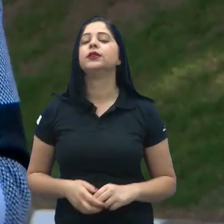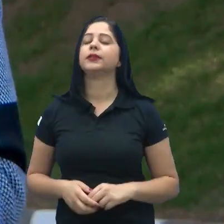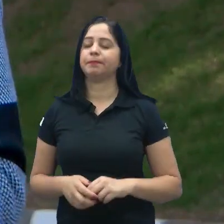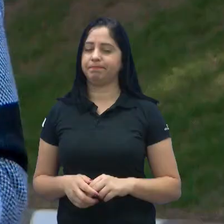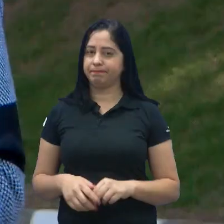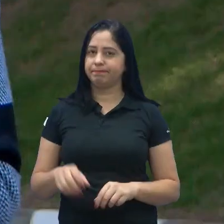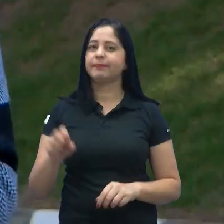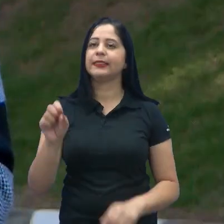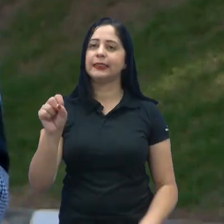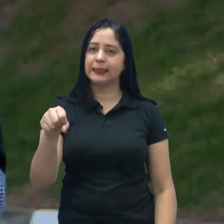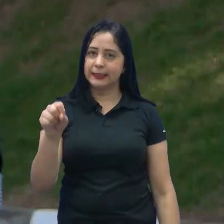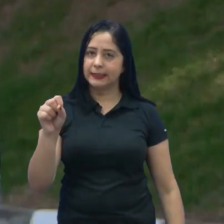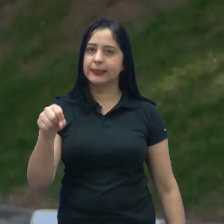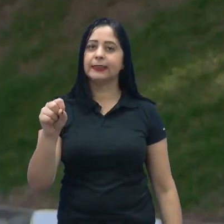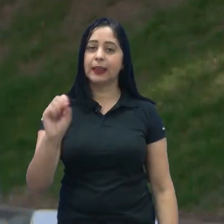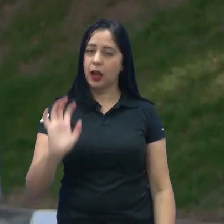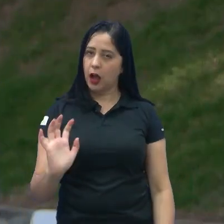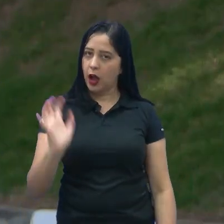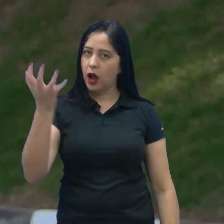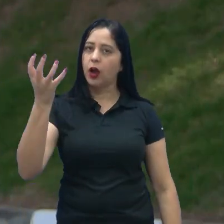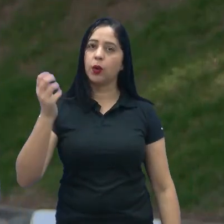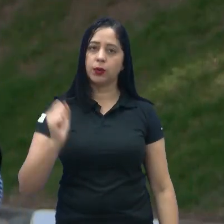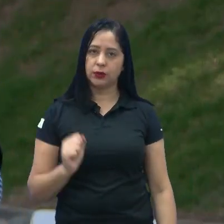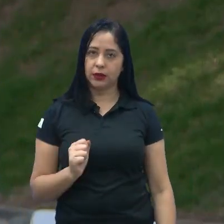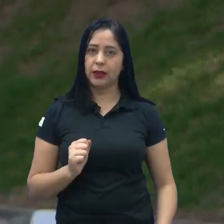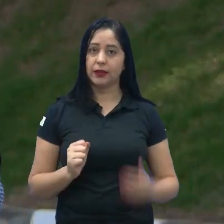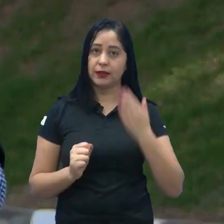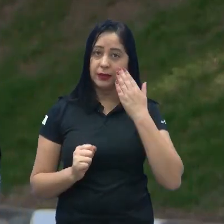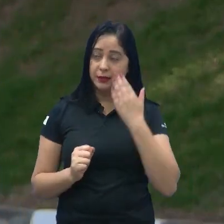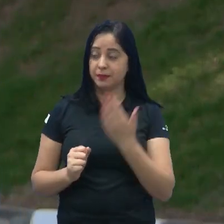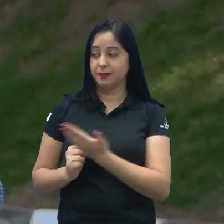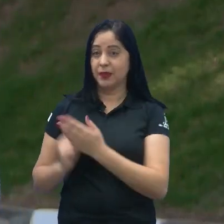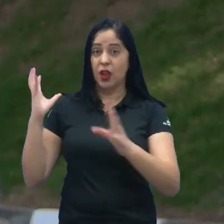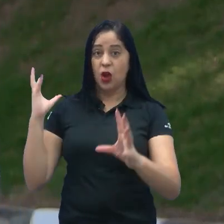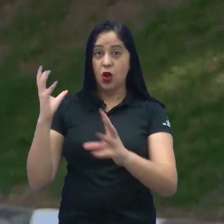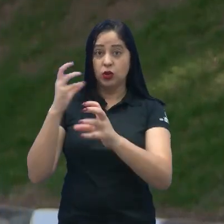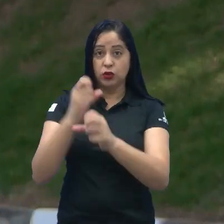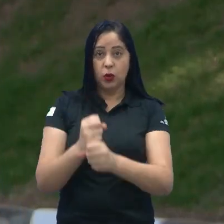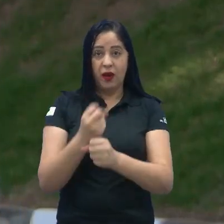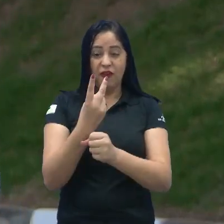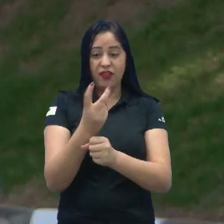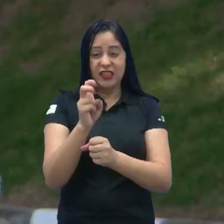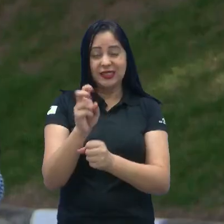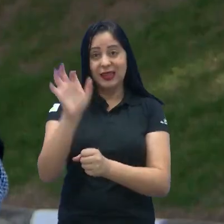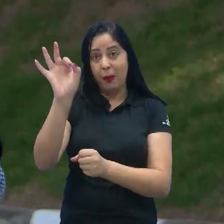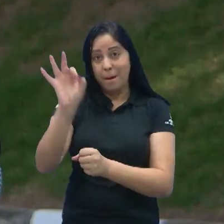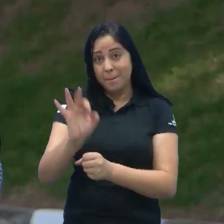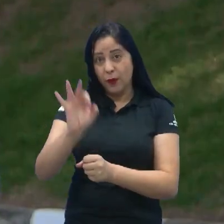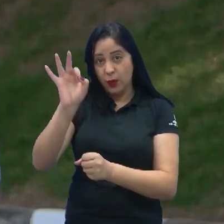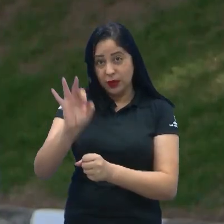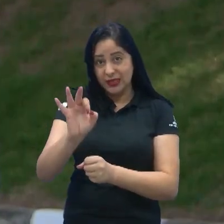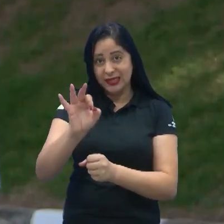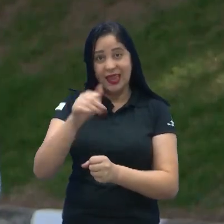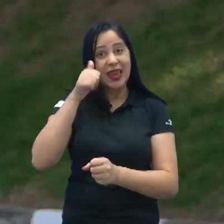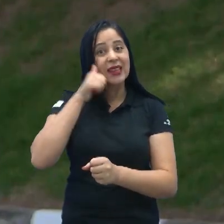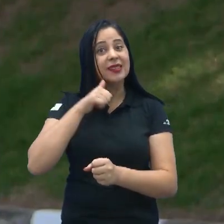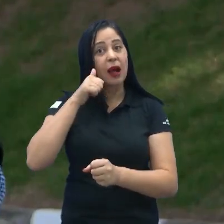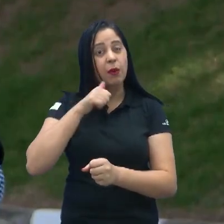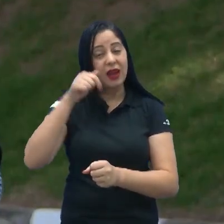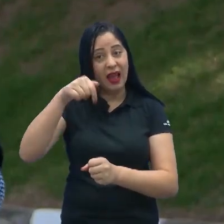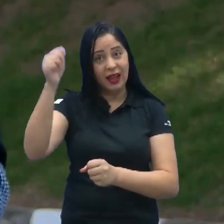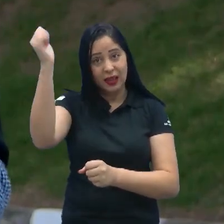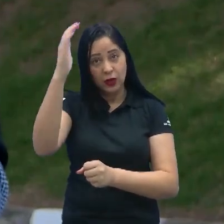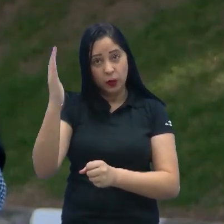infelizmente, não são exceção, viu, gente? Ao menos 25% das mulheres brasileiras